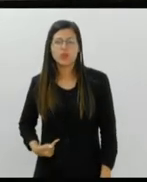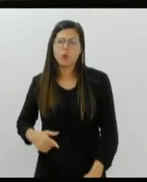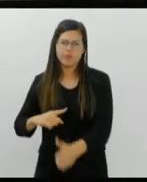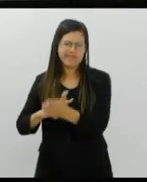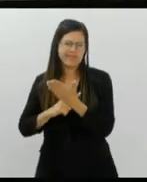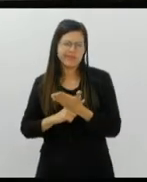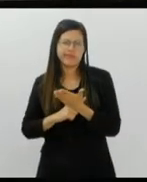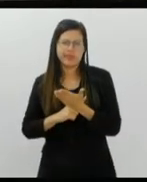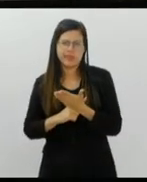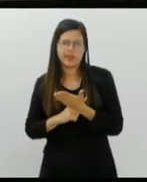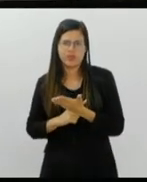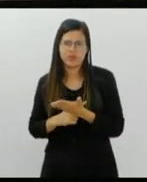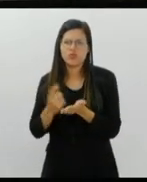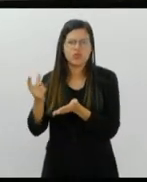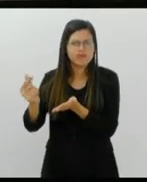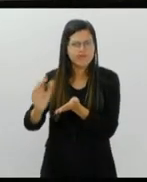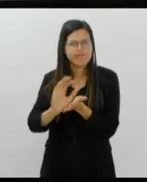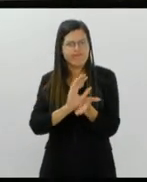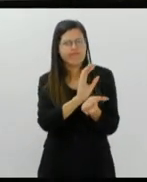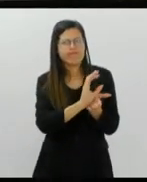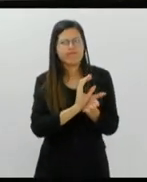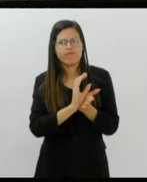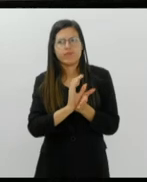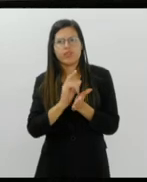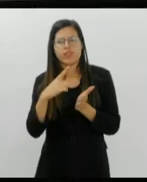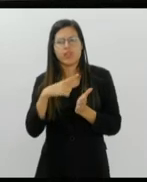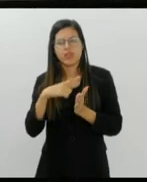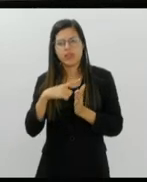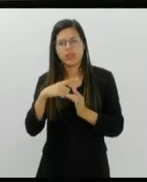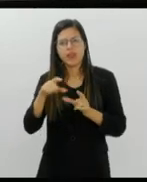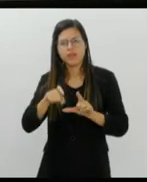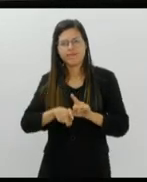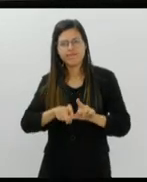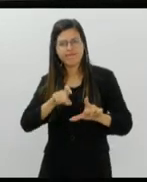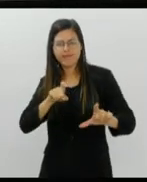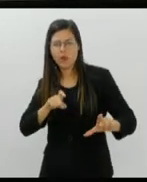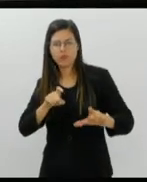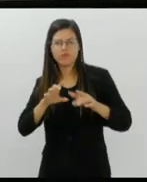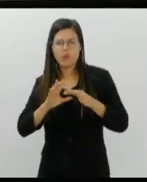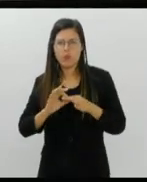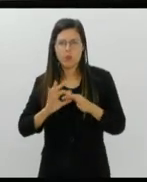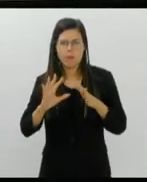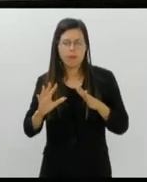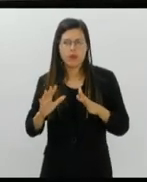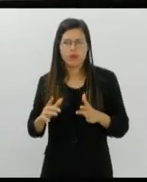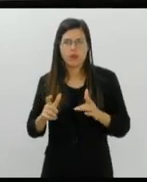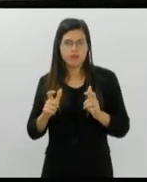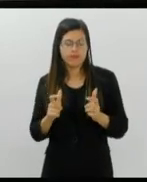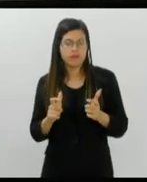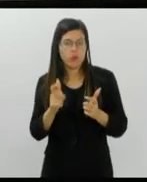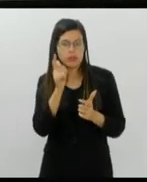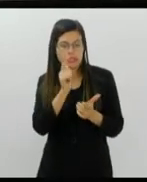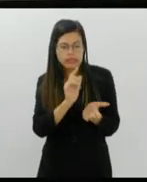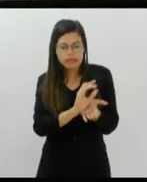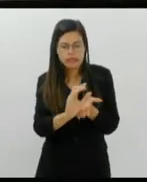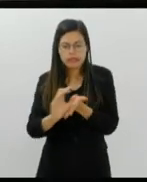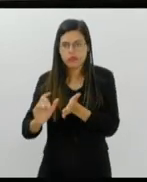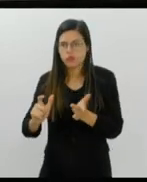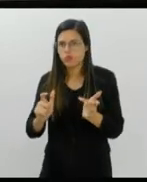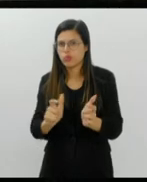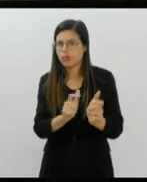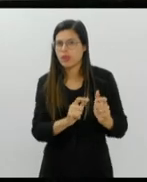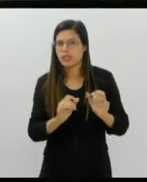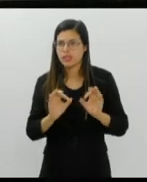mande um pouco mais para que possamos ter autonomia para que possamos colocar nos lugares certos Não Abro Mão de que o dinheiro seja